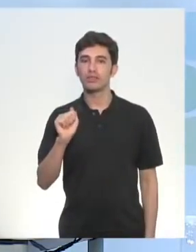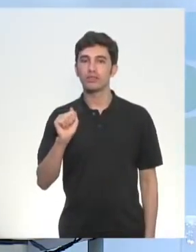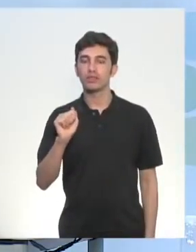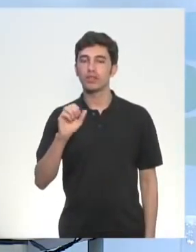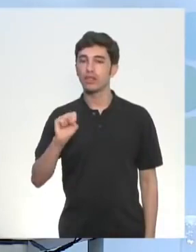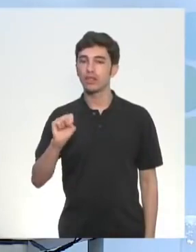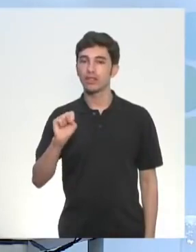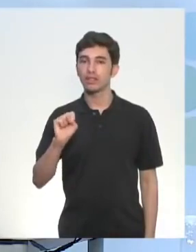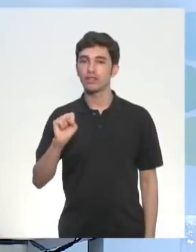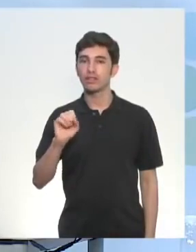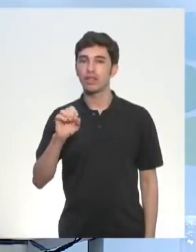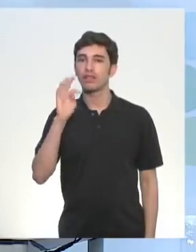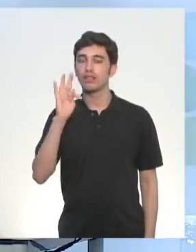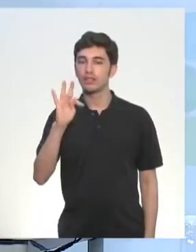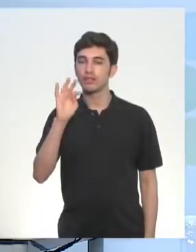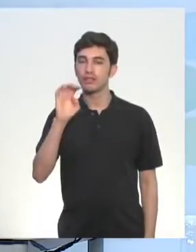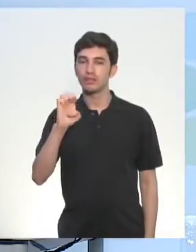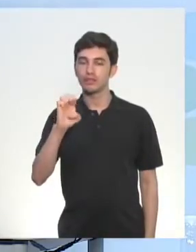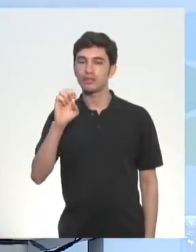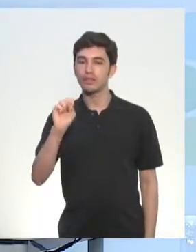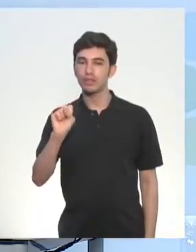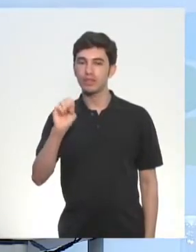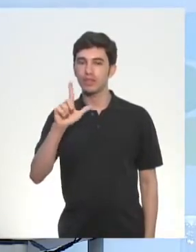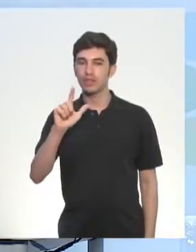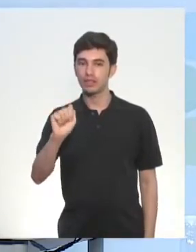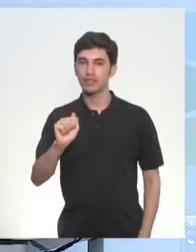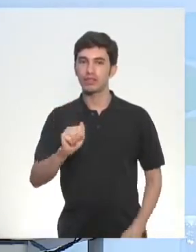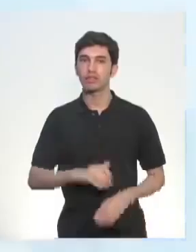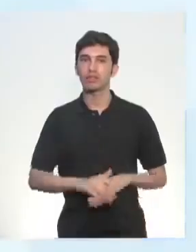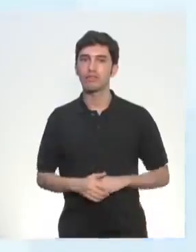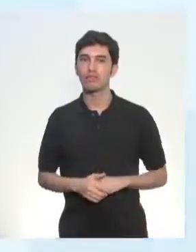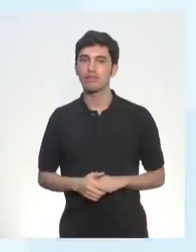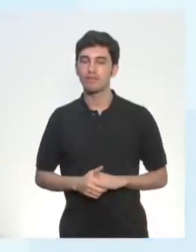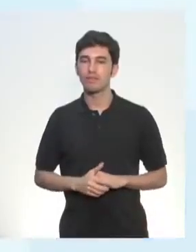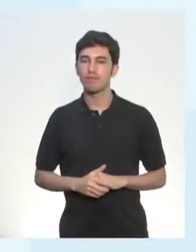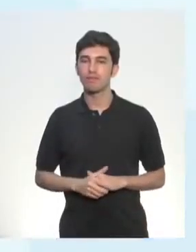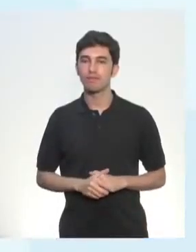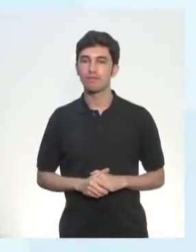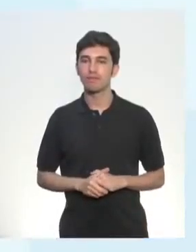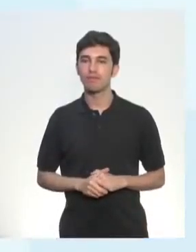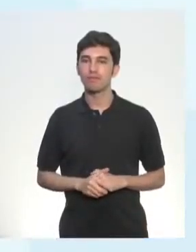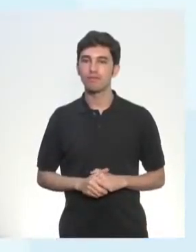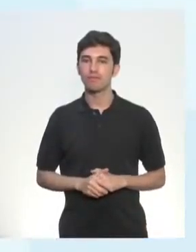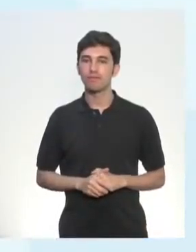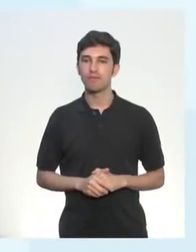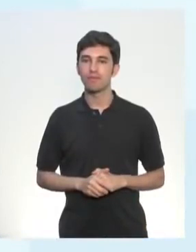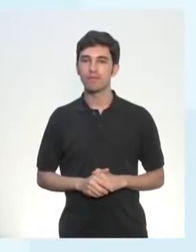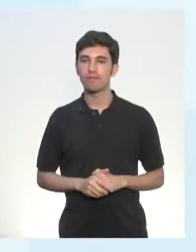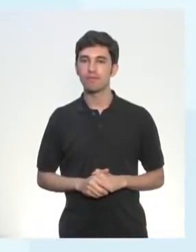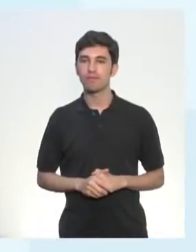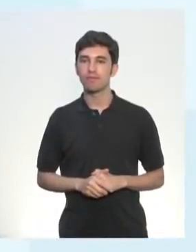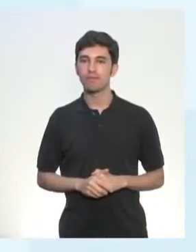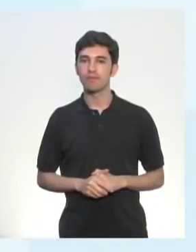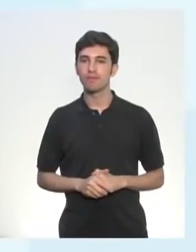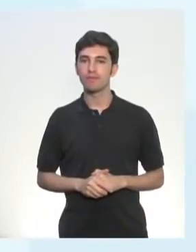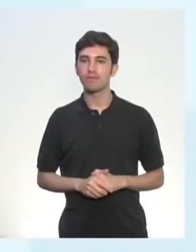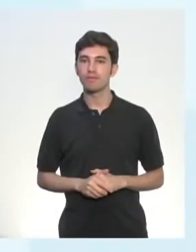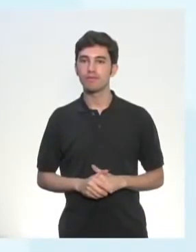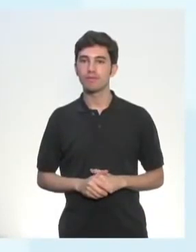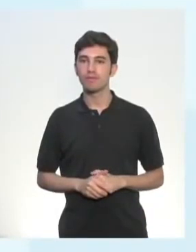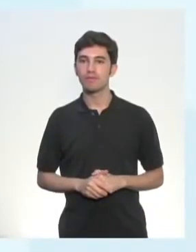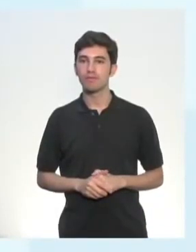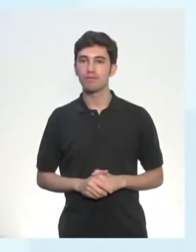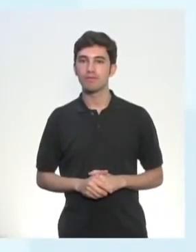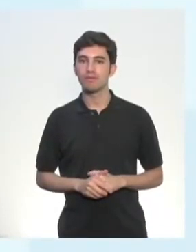verdade, Tesla. Tesla, Right? é. Tesla, Então, yes. aqui é o Tesla, né? Porque SpaceX is another thing, yes. SpaceX é o... Opa, Tesla. Aí risquei tudo